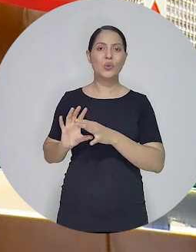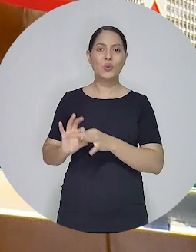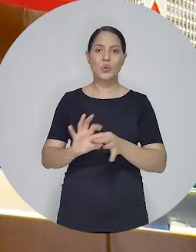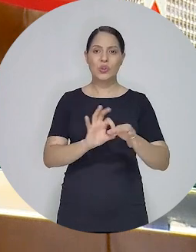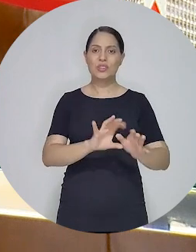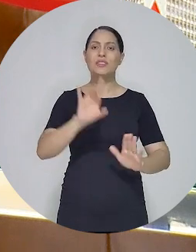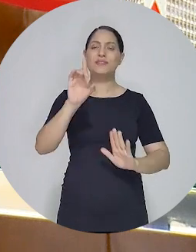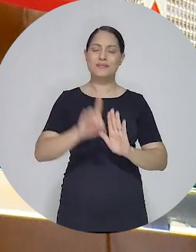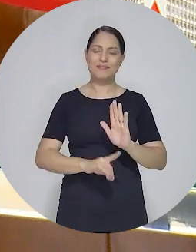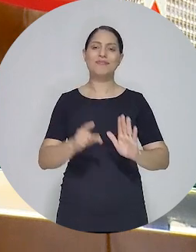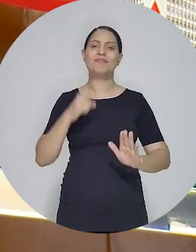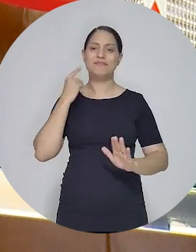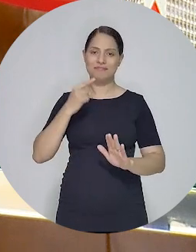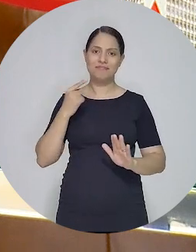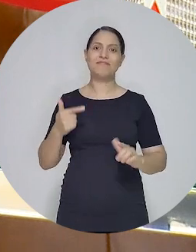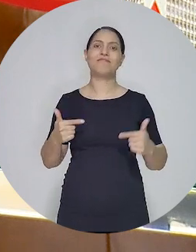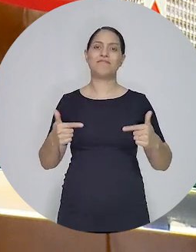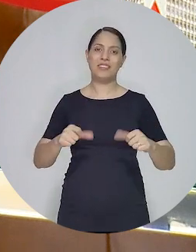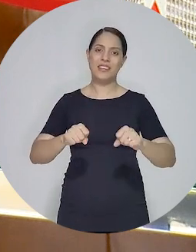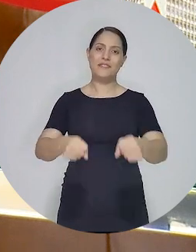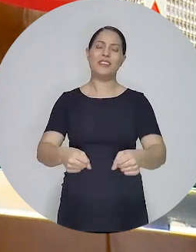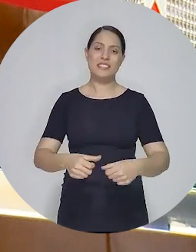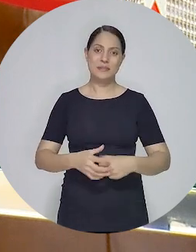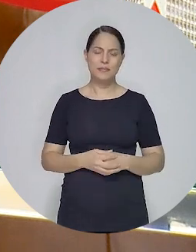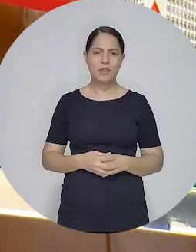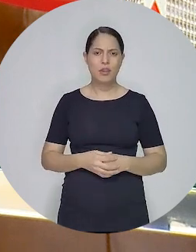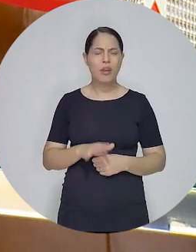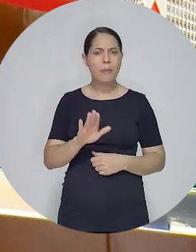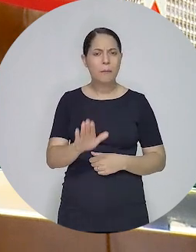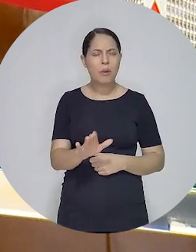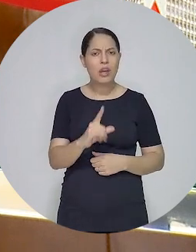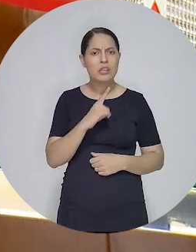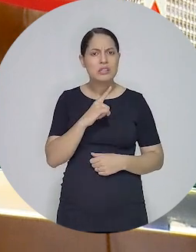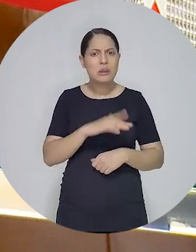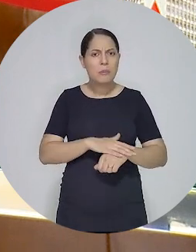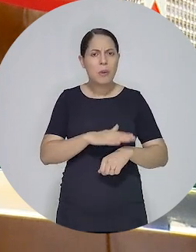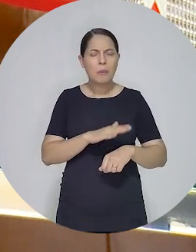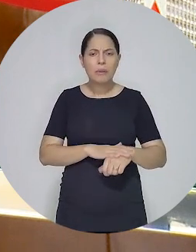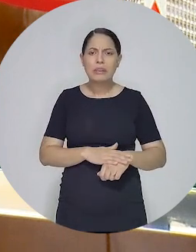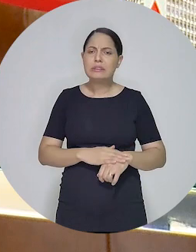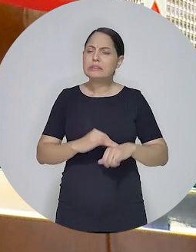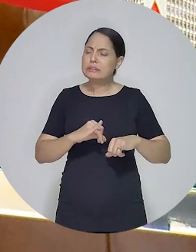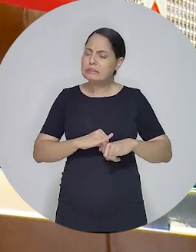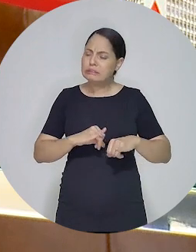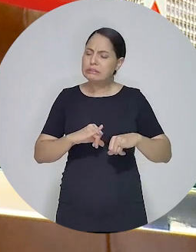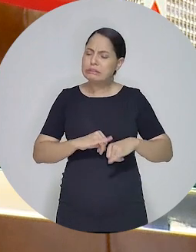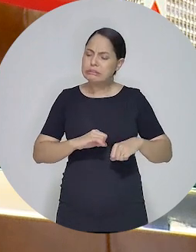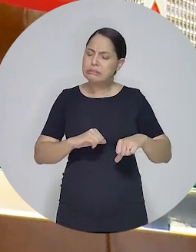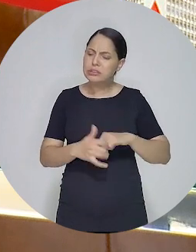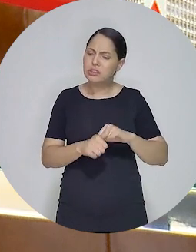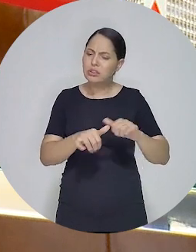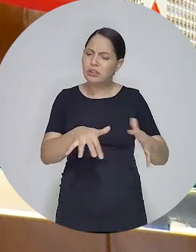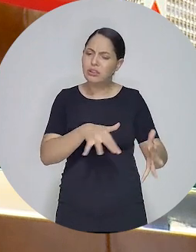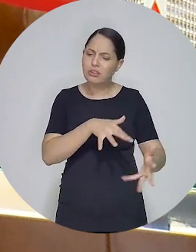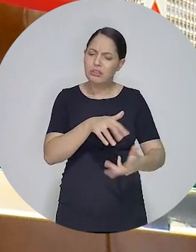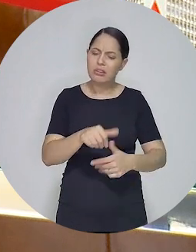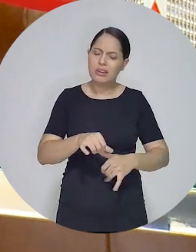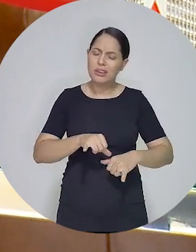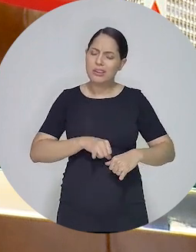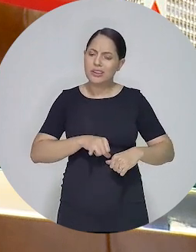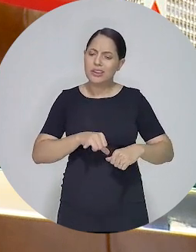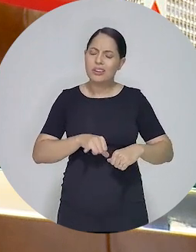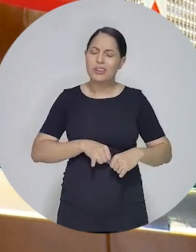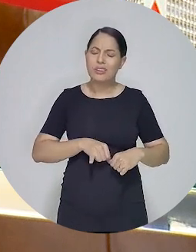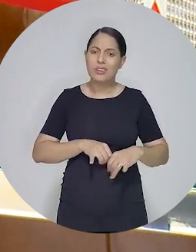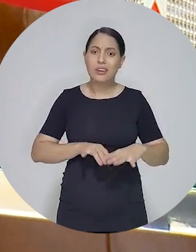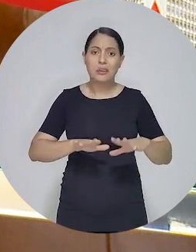se dedicado à defesa das prerrogativas dos advogados. A advocacia saiu muito machucada da pandemia,